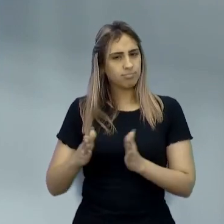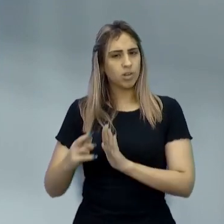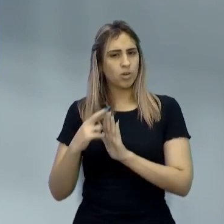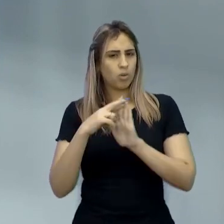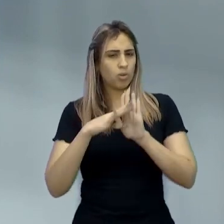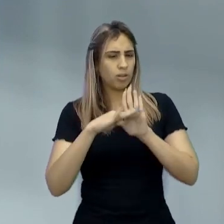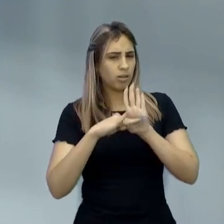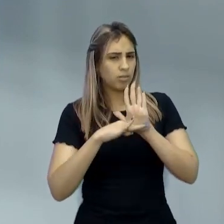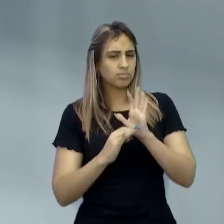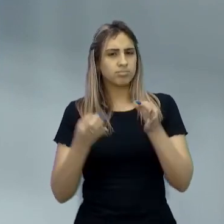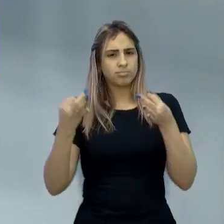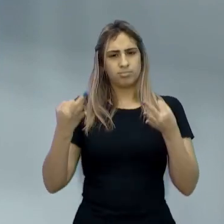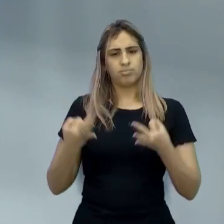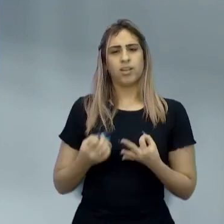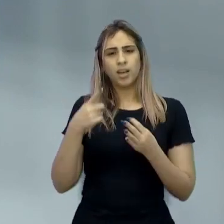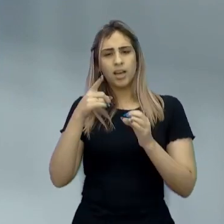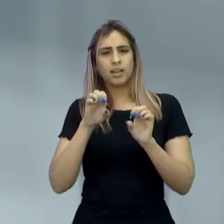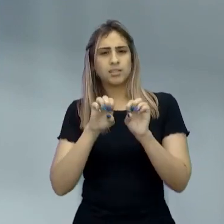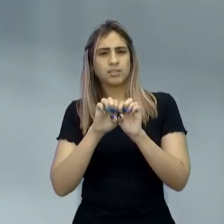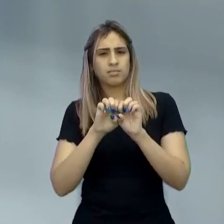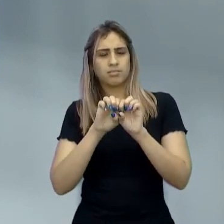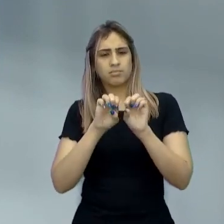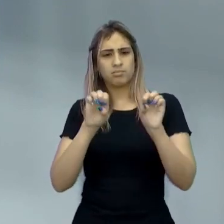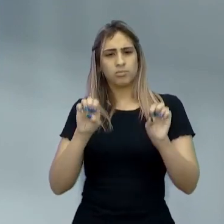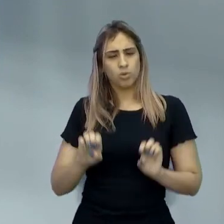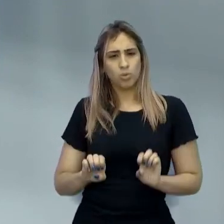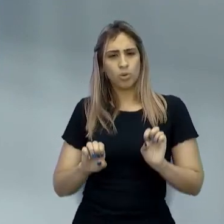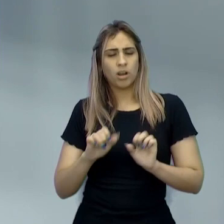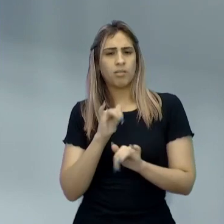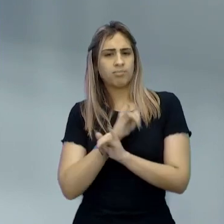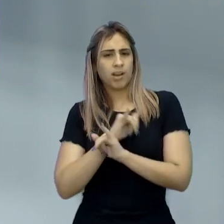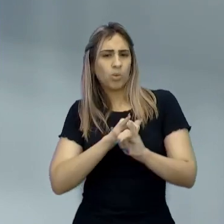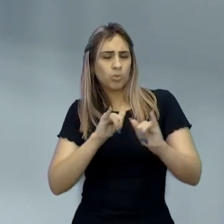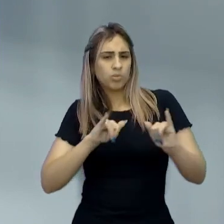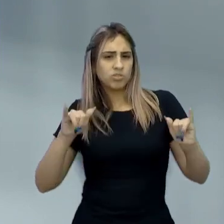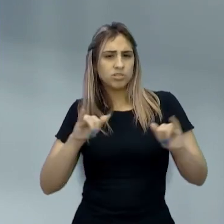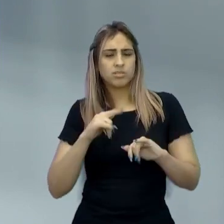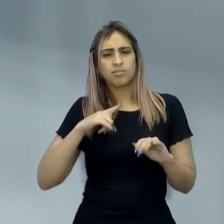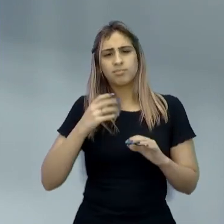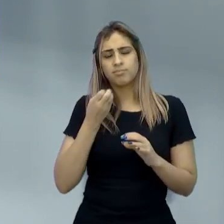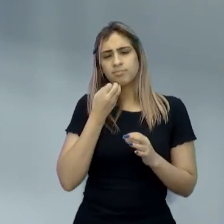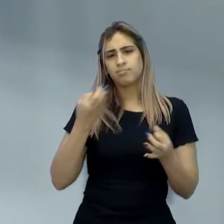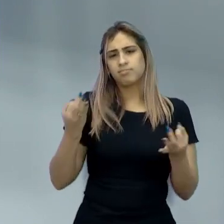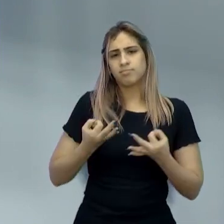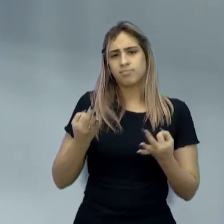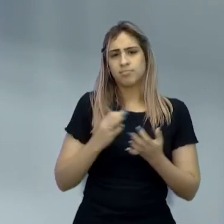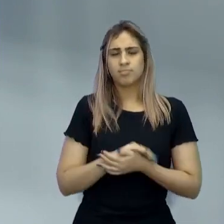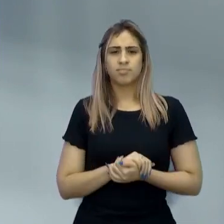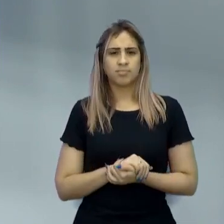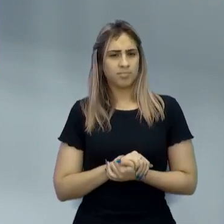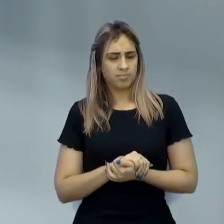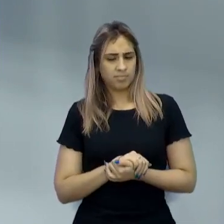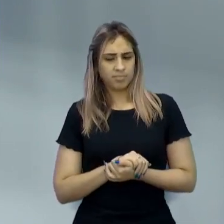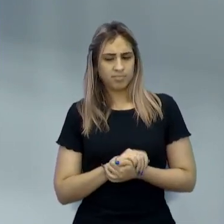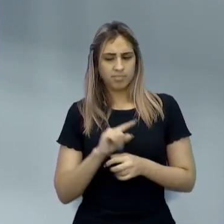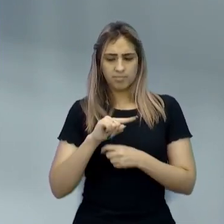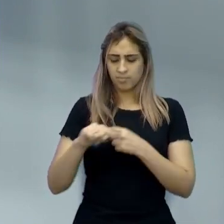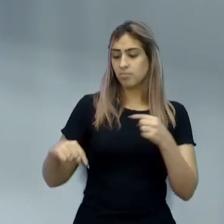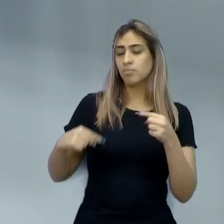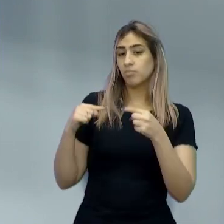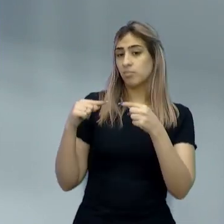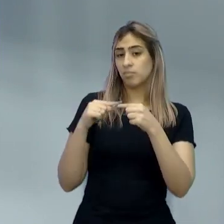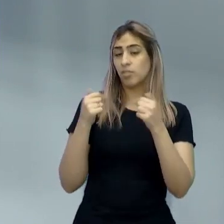né, essa estrutura que a notícia tem, é bem mais interessante, porque ela acaba atingindo um certo